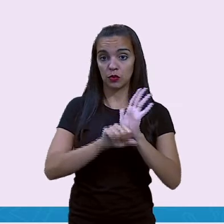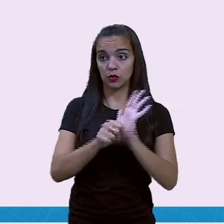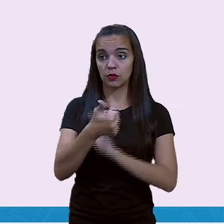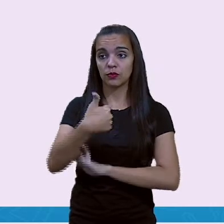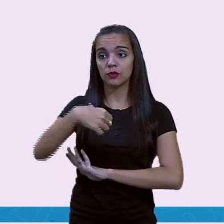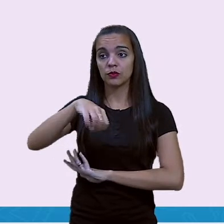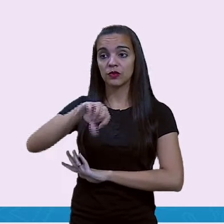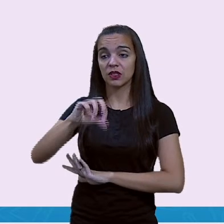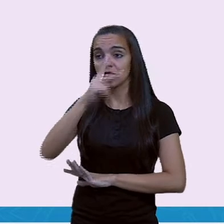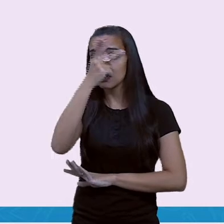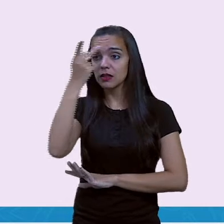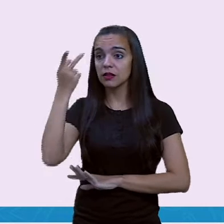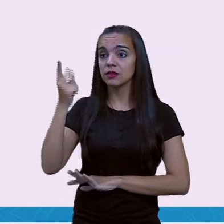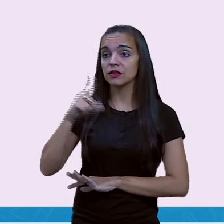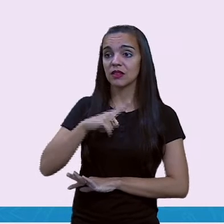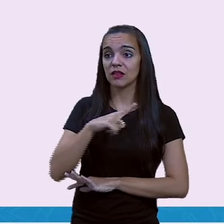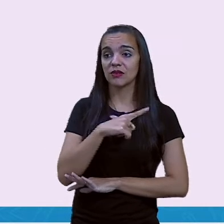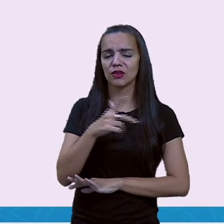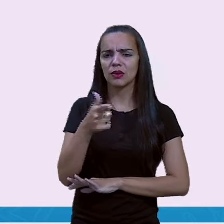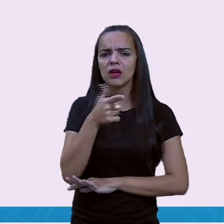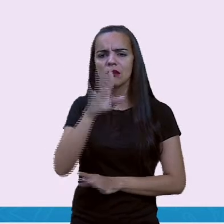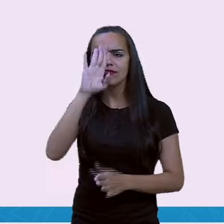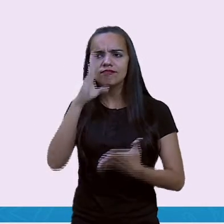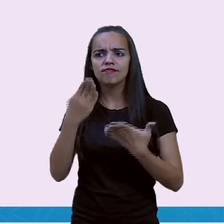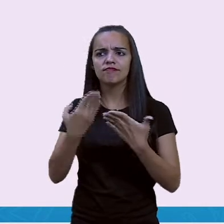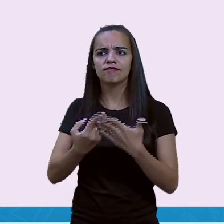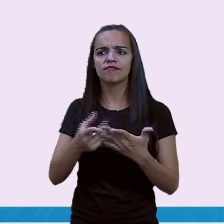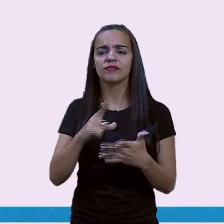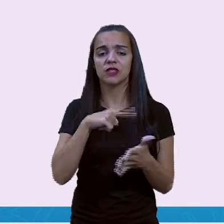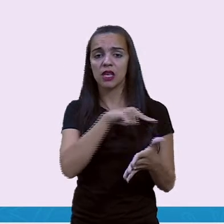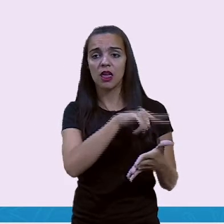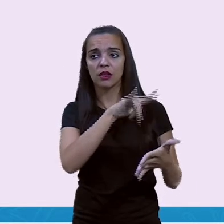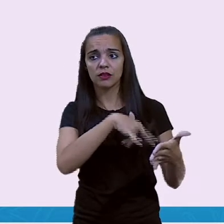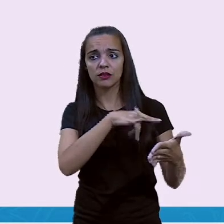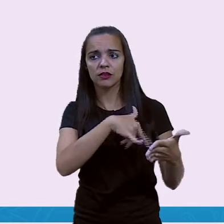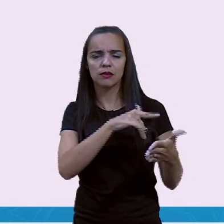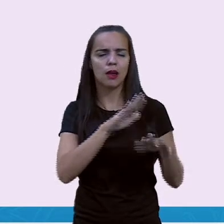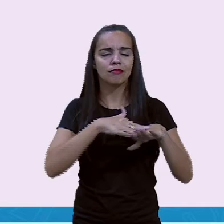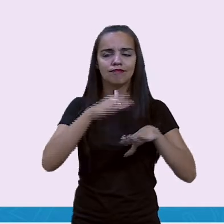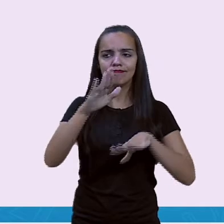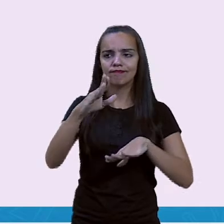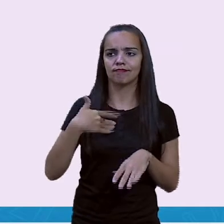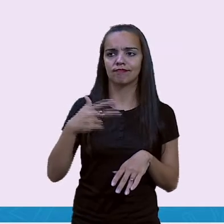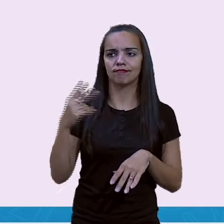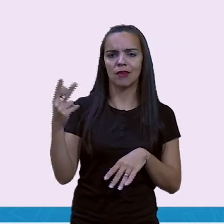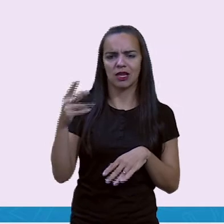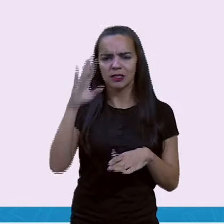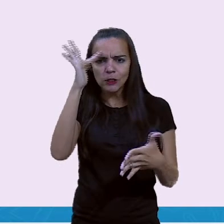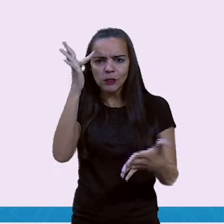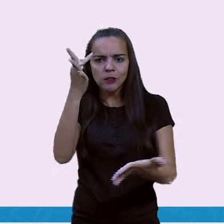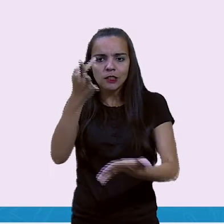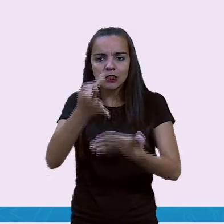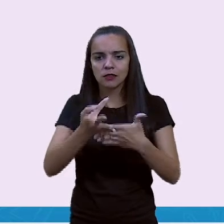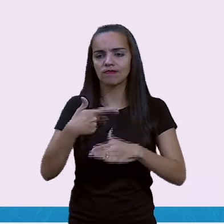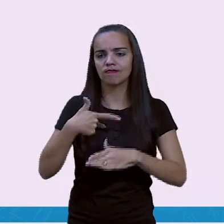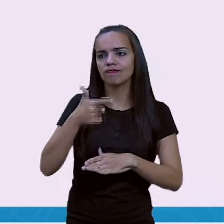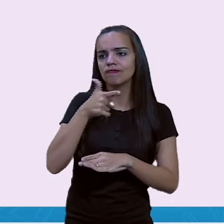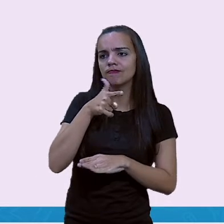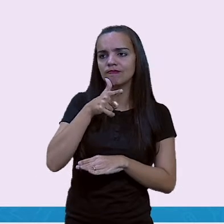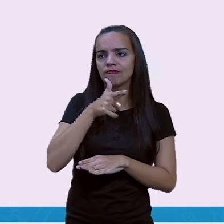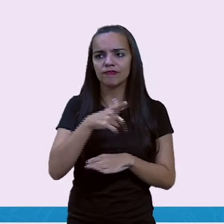os historiadores acreditavam que esses documentos eram os mais fiéis e que só